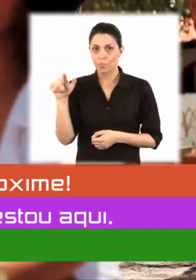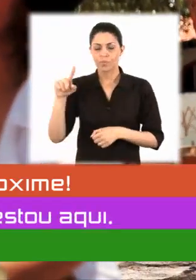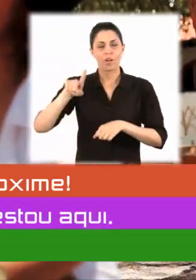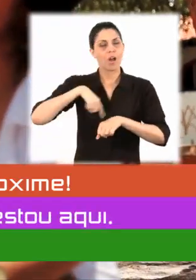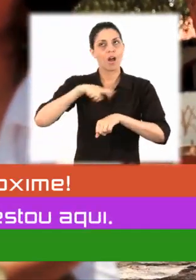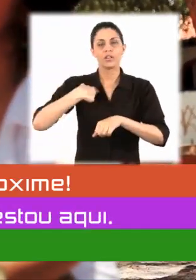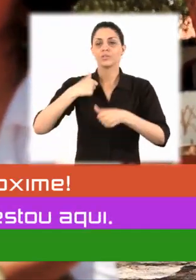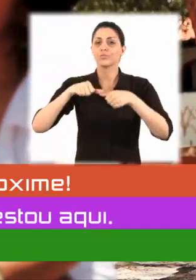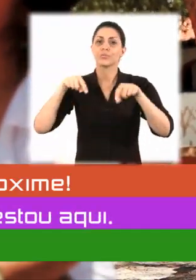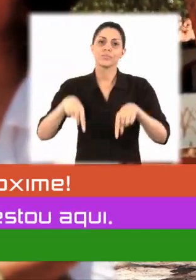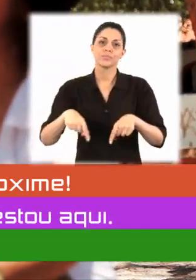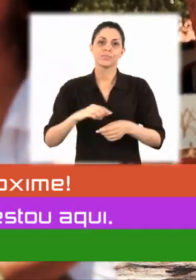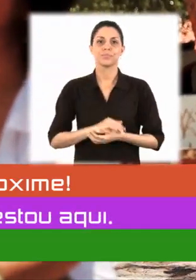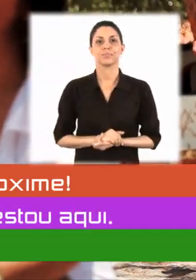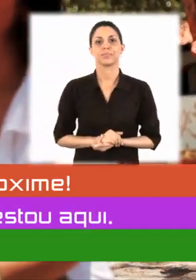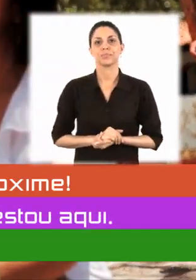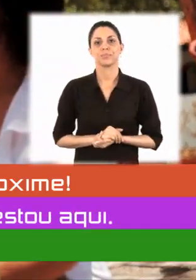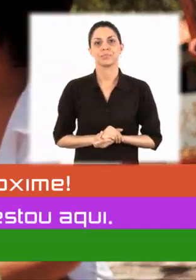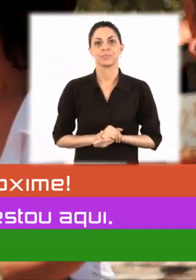Tantas horas que eu estou aqui.